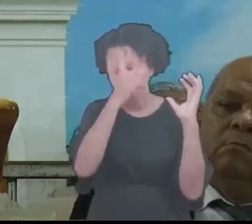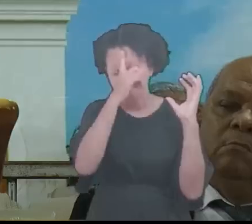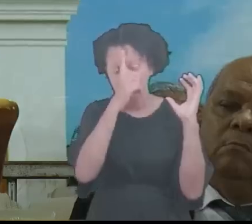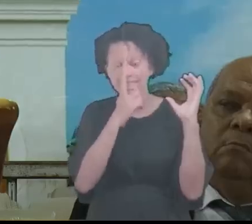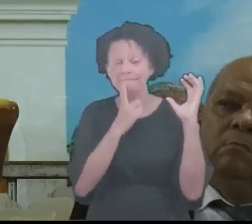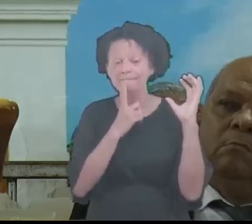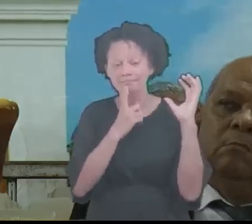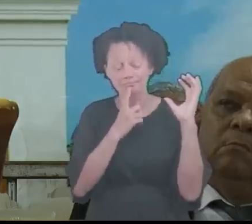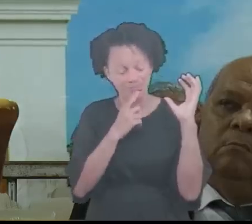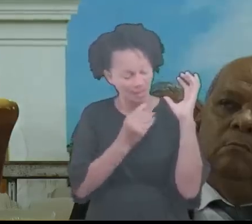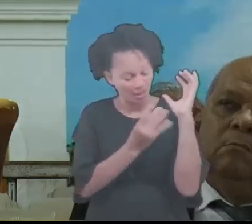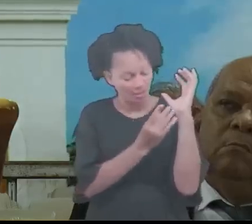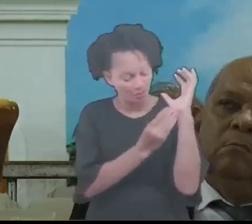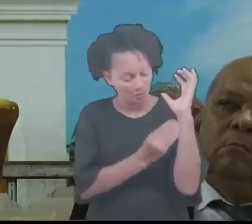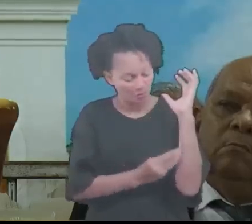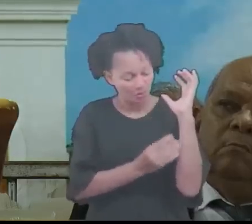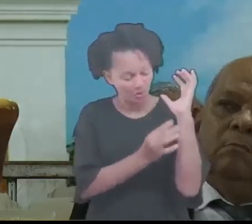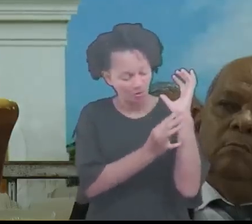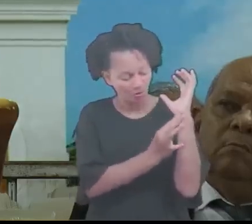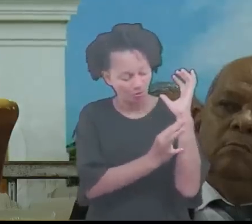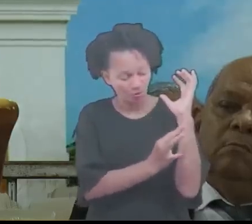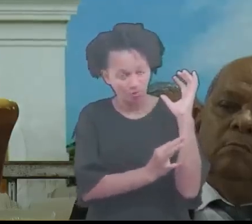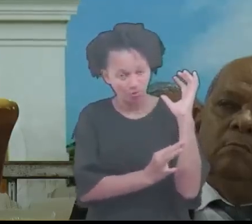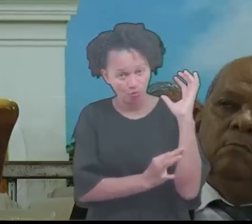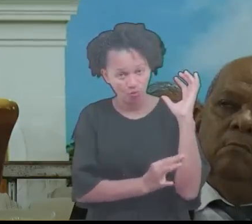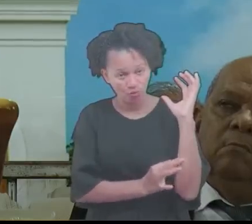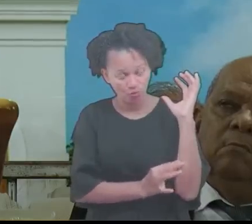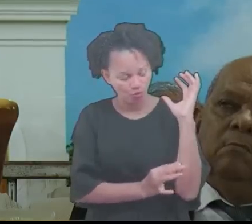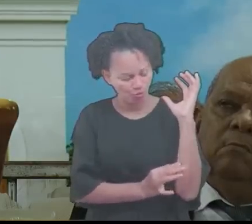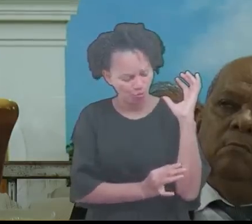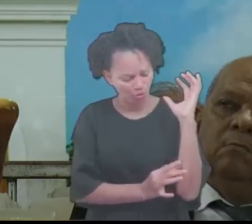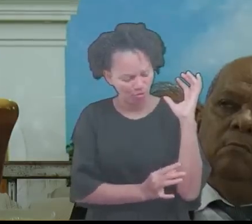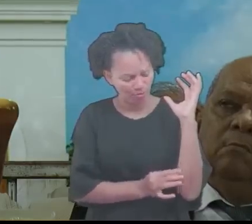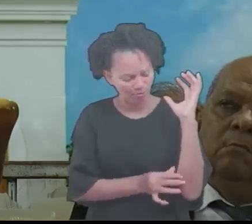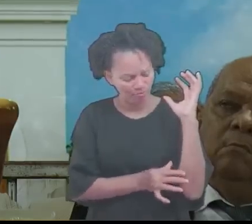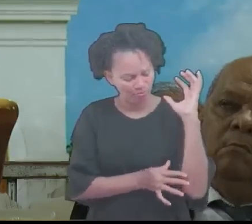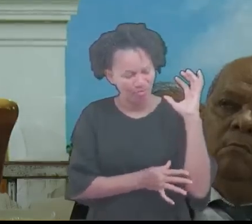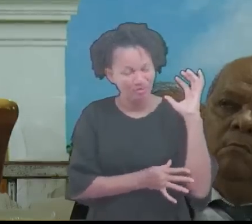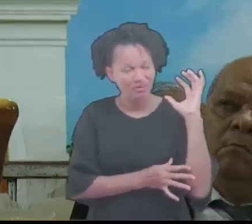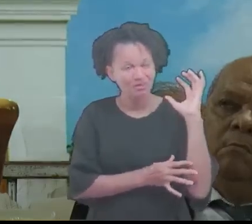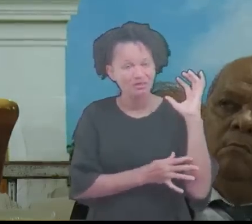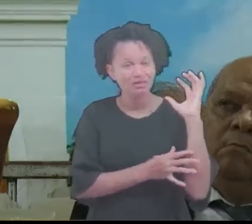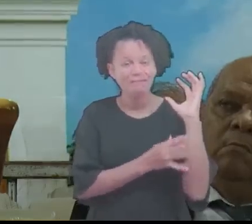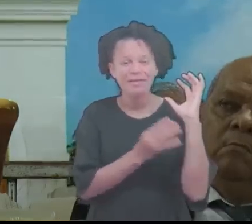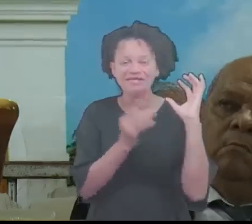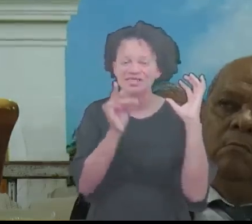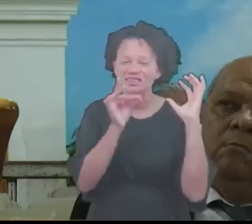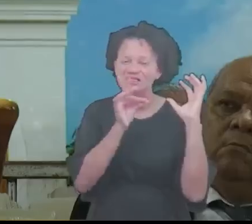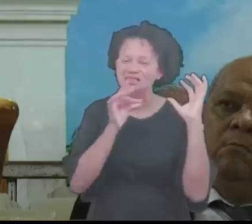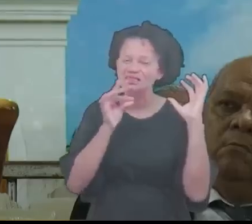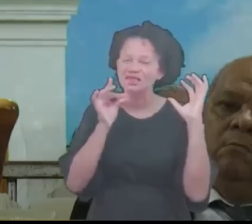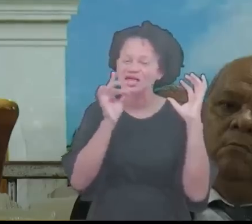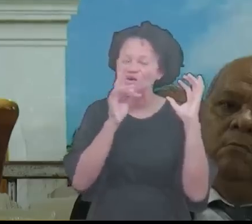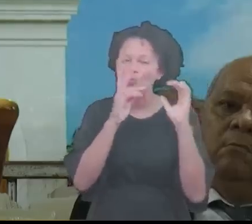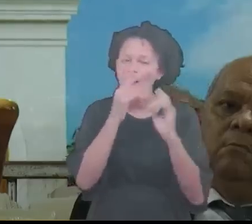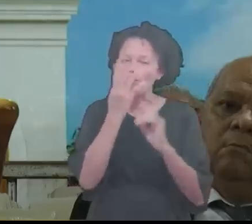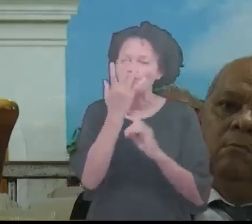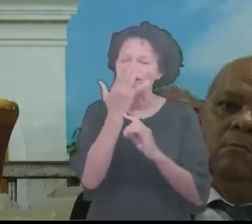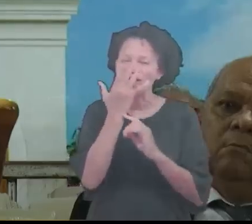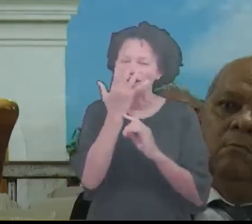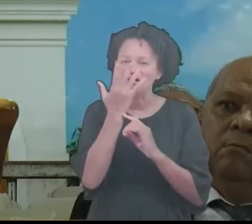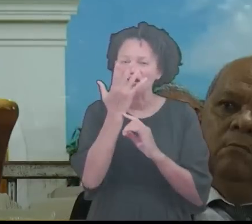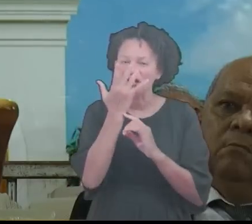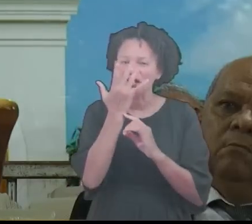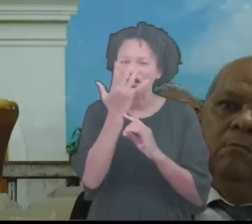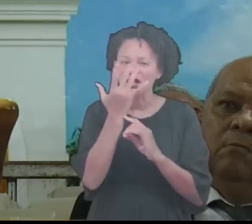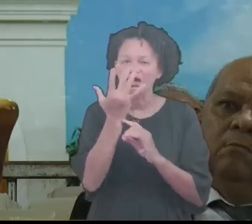E aquela resina, irmão, ela quando sai, ela vira como se fosse cera de vela. Ela vira, quando